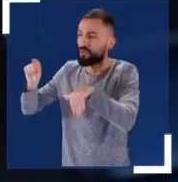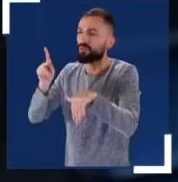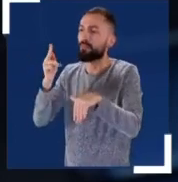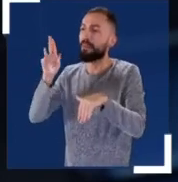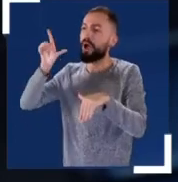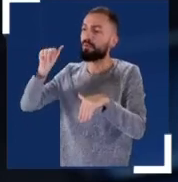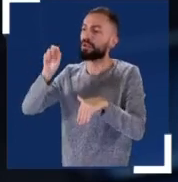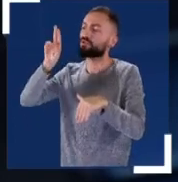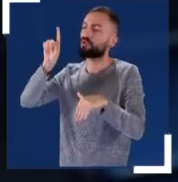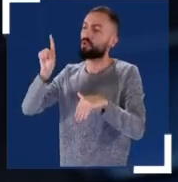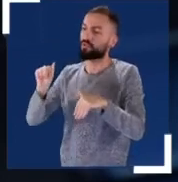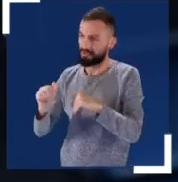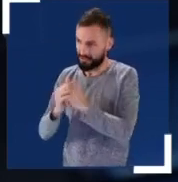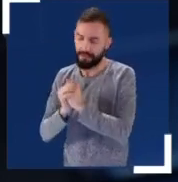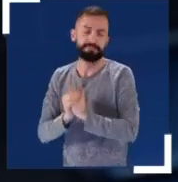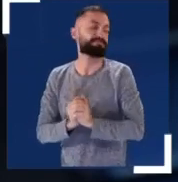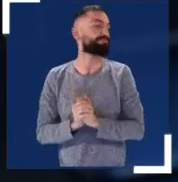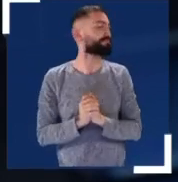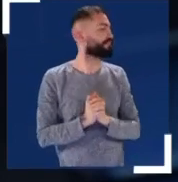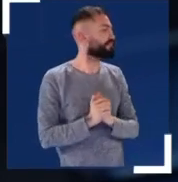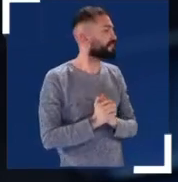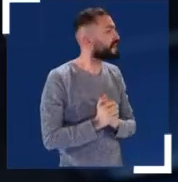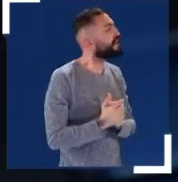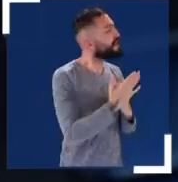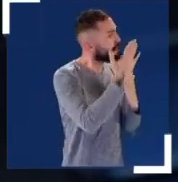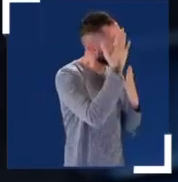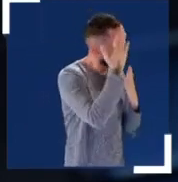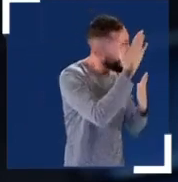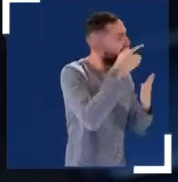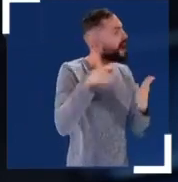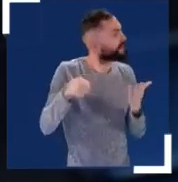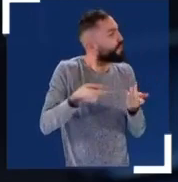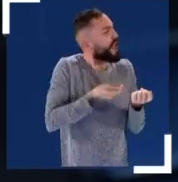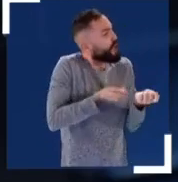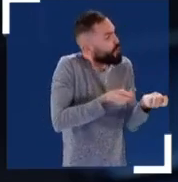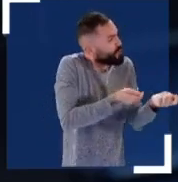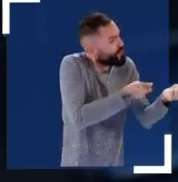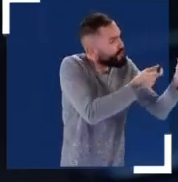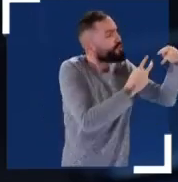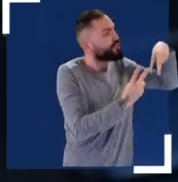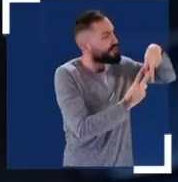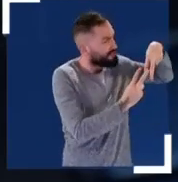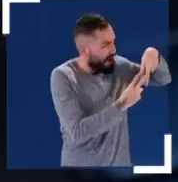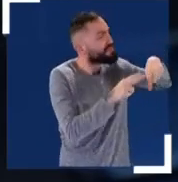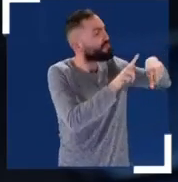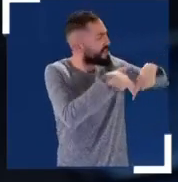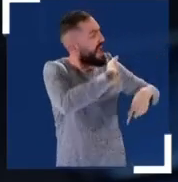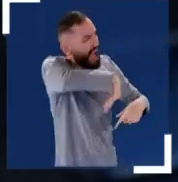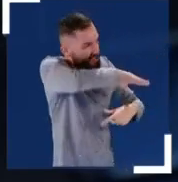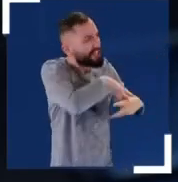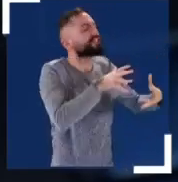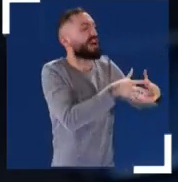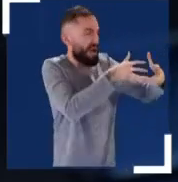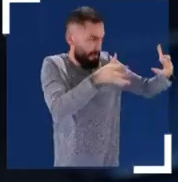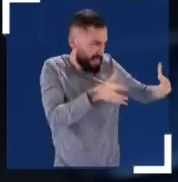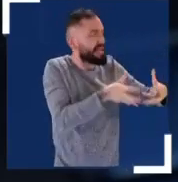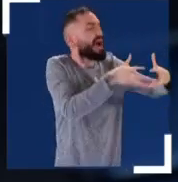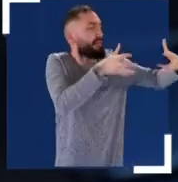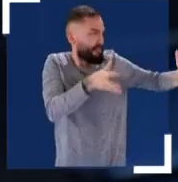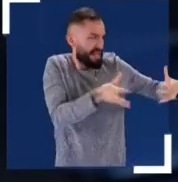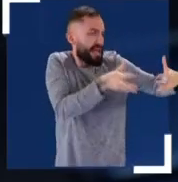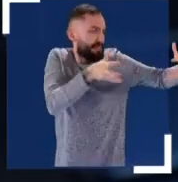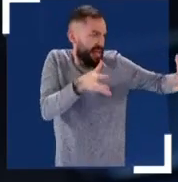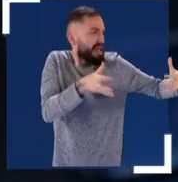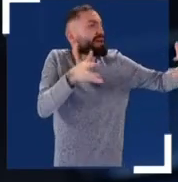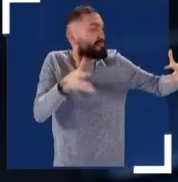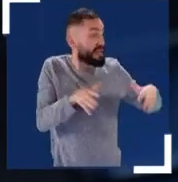FATECs. Quero agradecer aqui o elogio à Univesp, porque nós ampliamos bastante, os alunos, de fato,